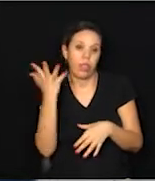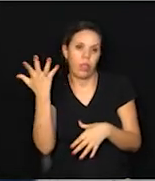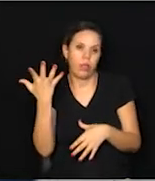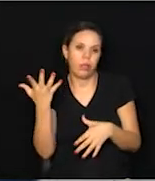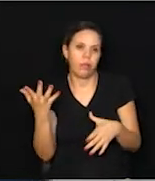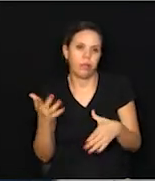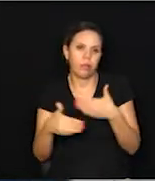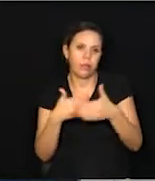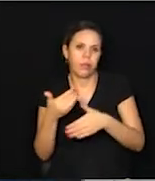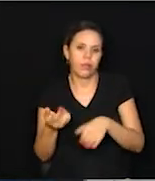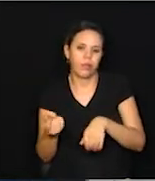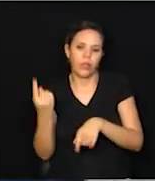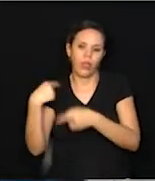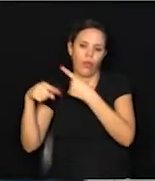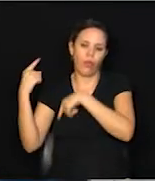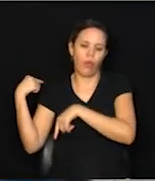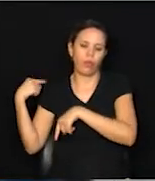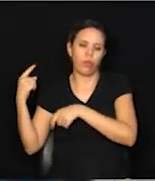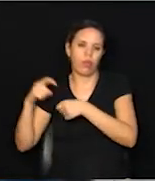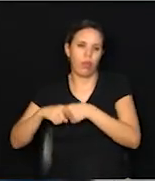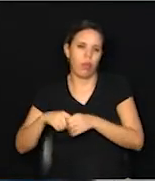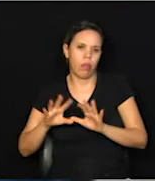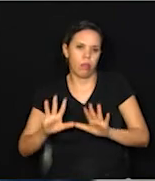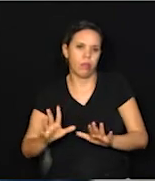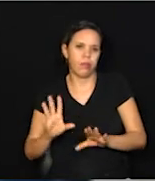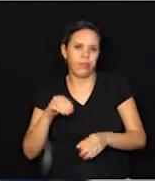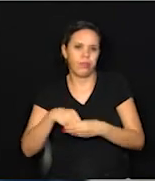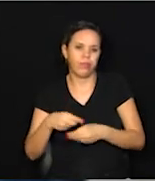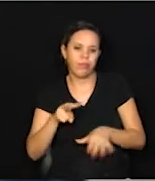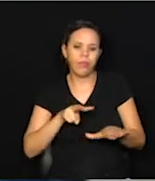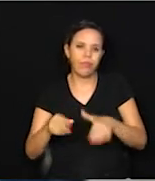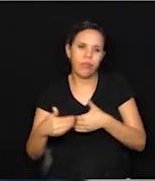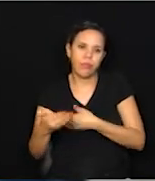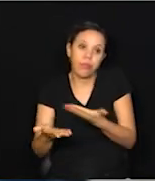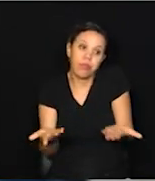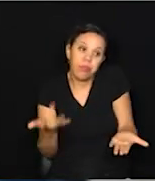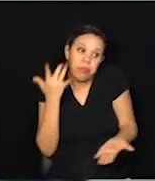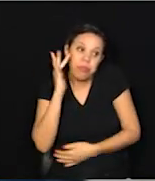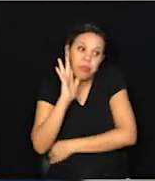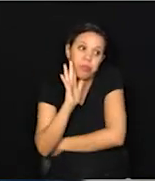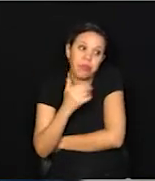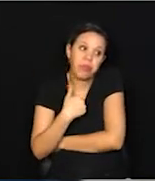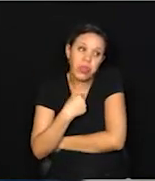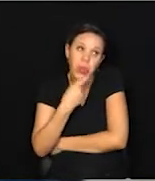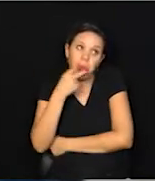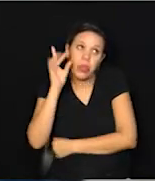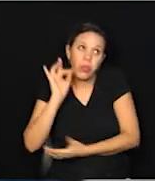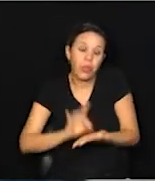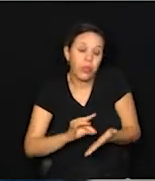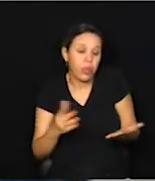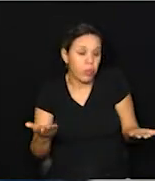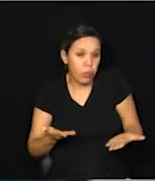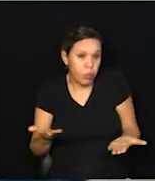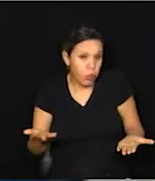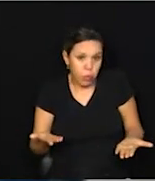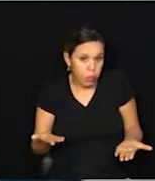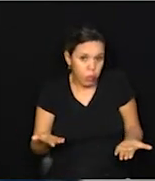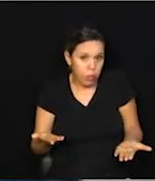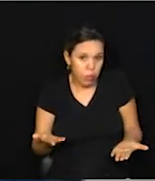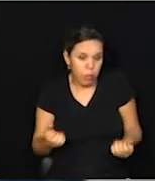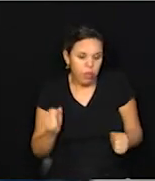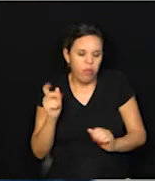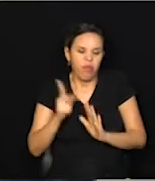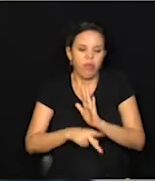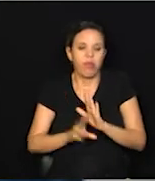dar alguns passos atrás na frente, dentro de algumas semanas. Isso eu não posso afirmar agora, mas não está fora da